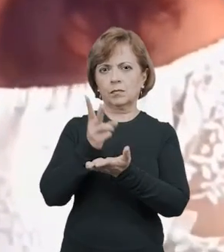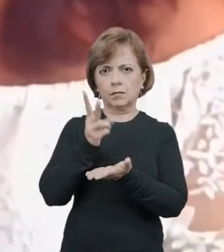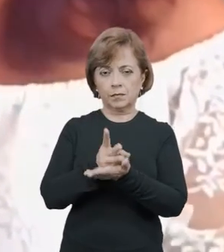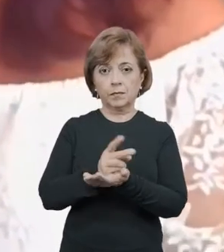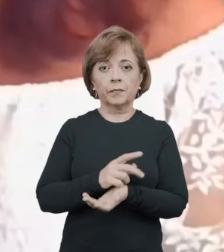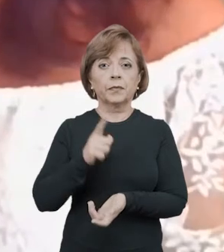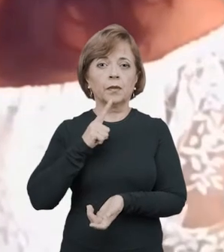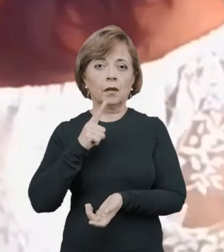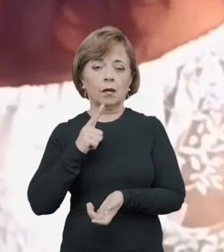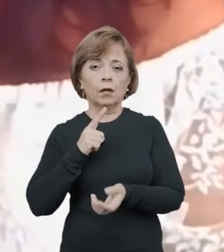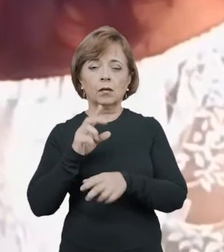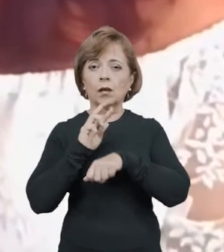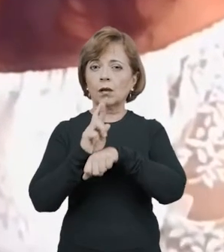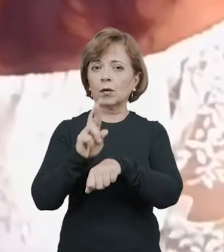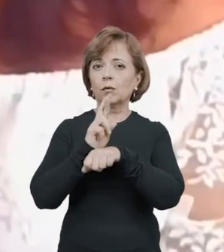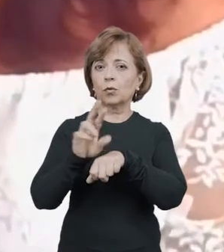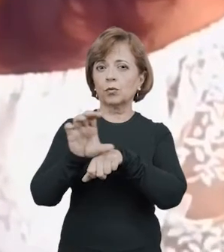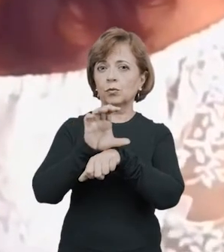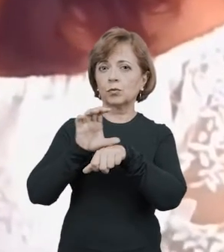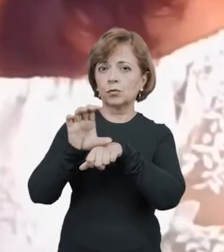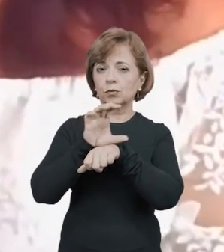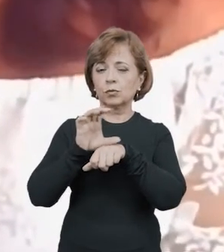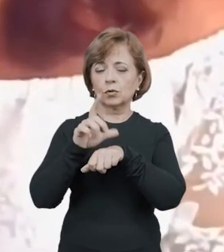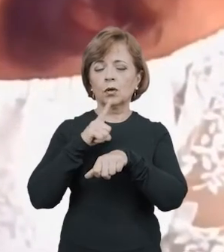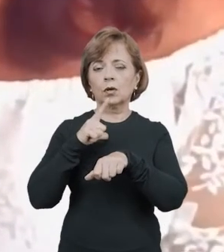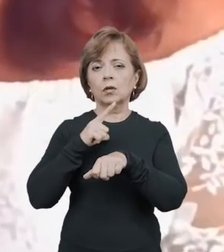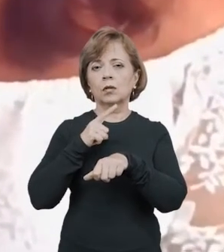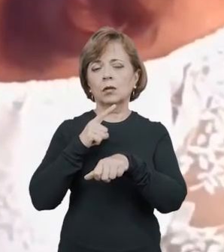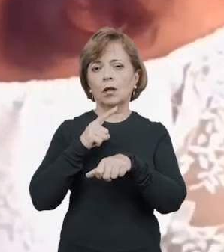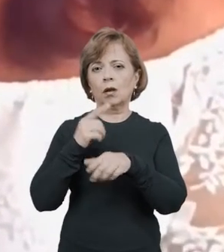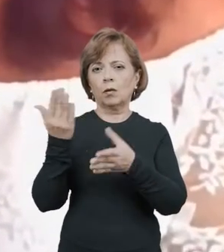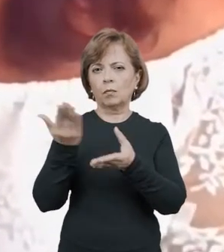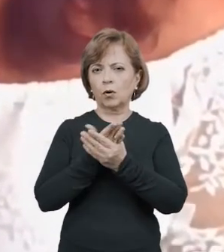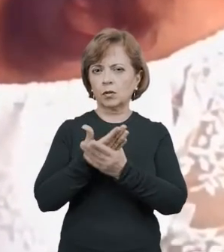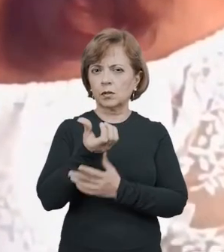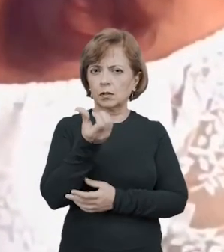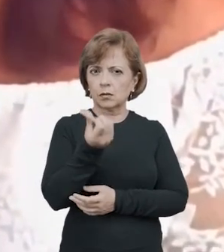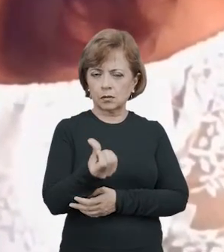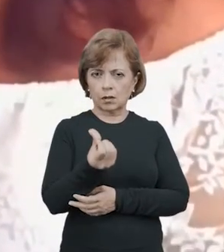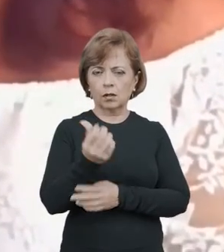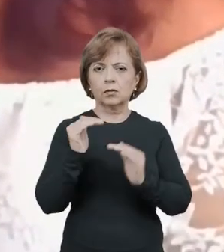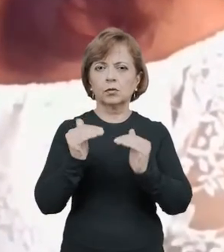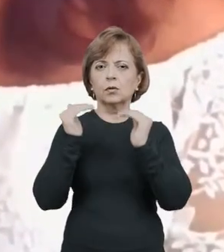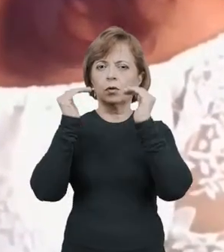assessoria de recursos constitucionais, nós atuamos em 6 processos no Supremo Tribunal Federal relacionados à Covid, sendo eles